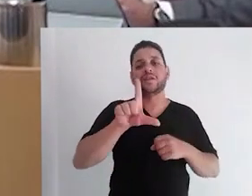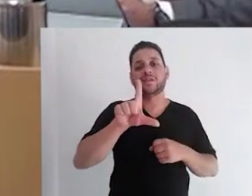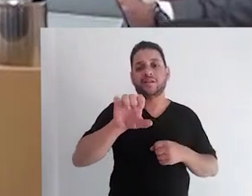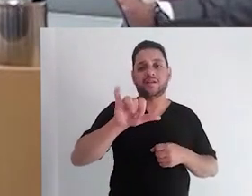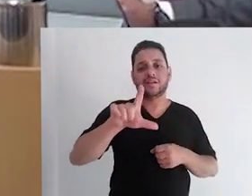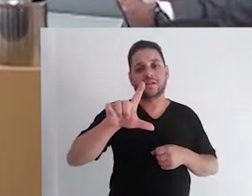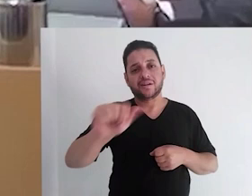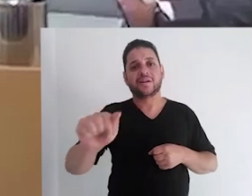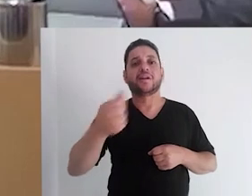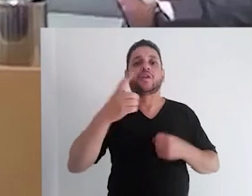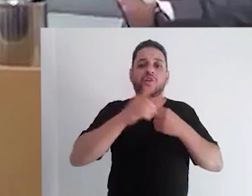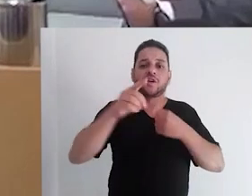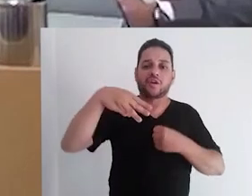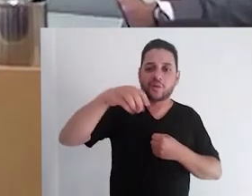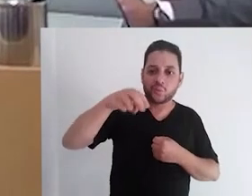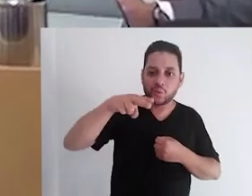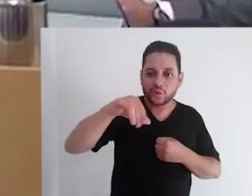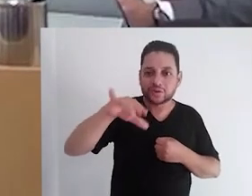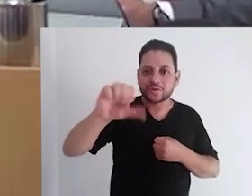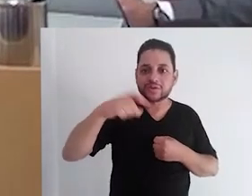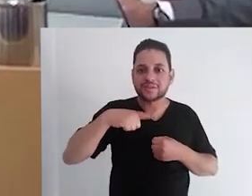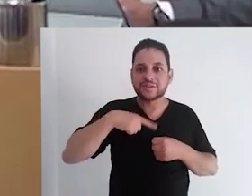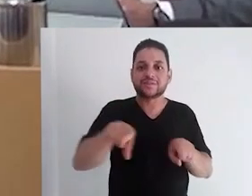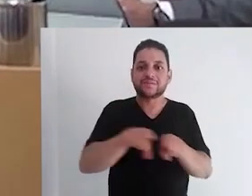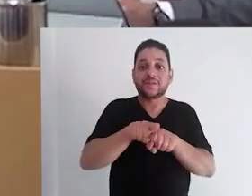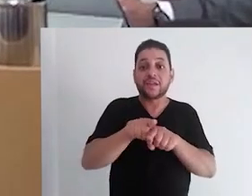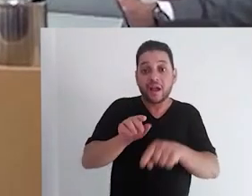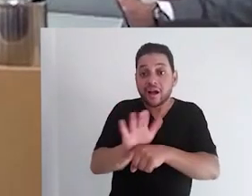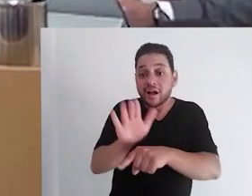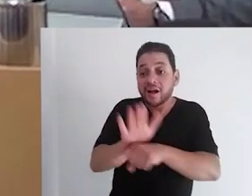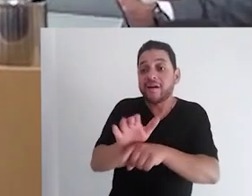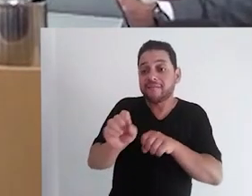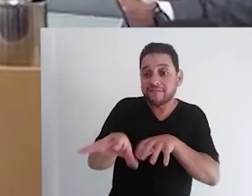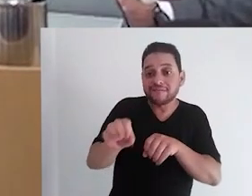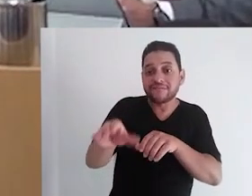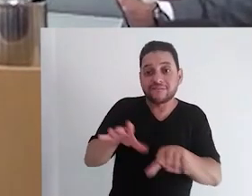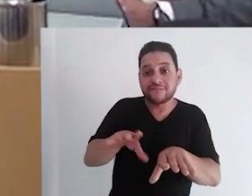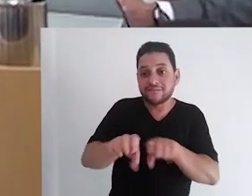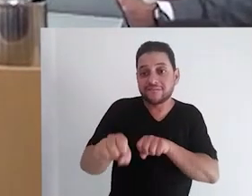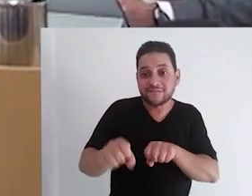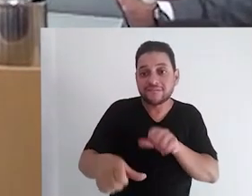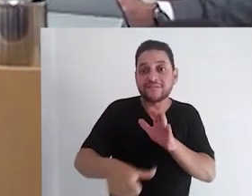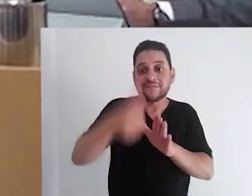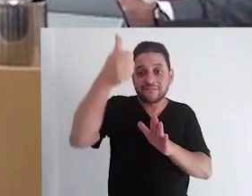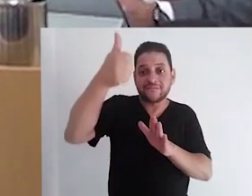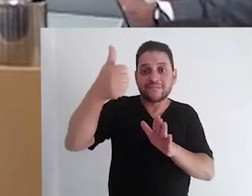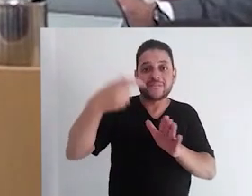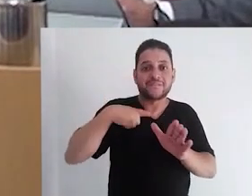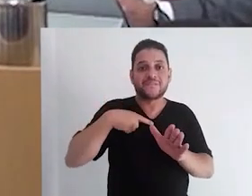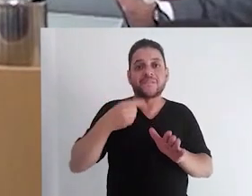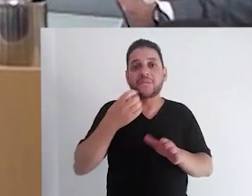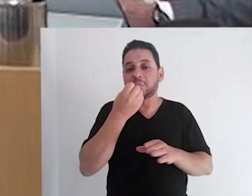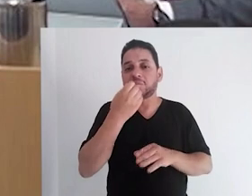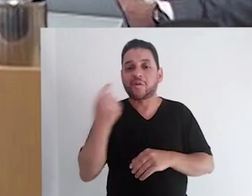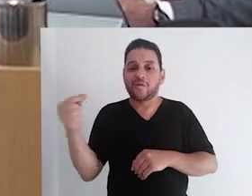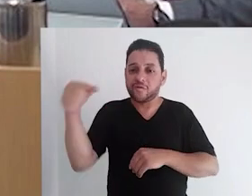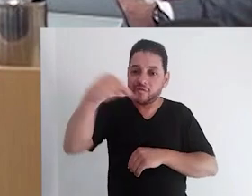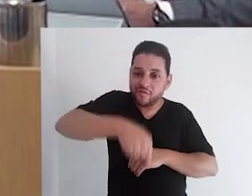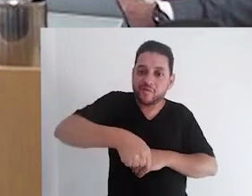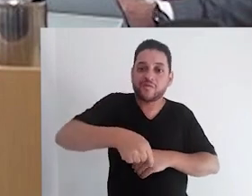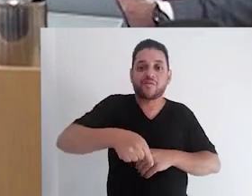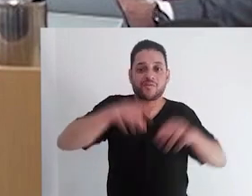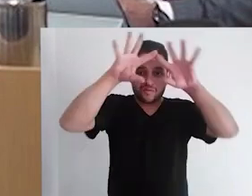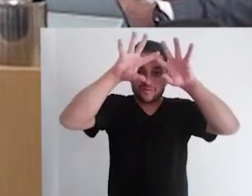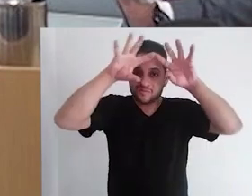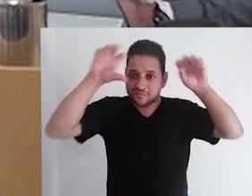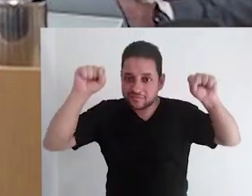esteve aqui presente, participou da nossa formação inicial, e muito nos honra de estar à frente do tribunal e conduzindo esses trabalhos